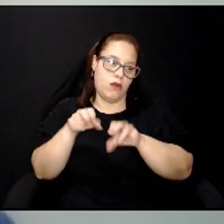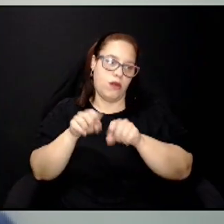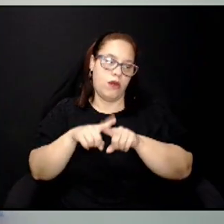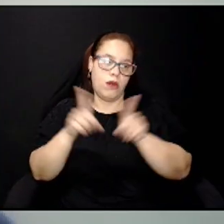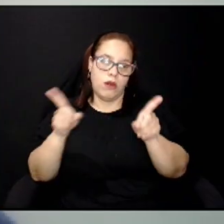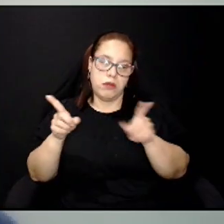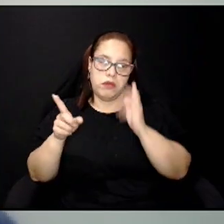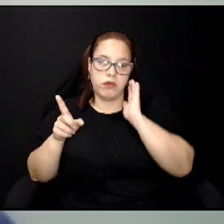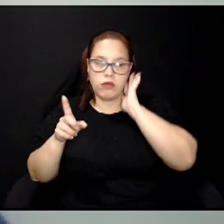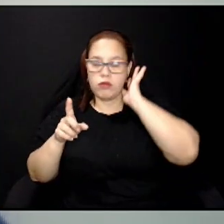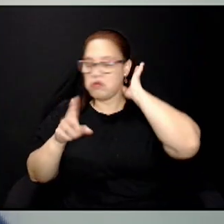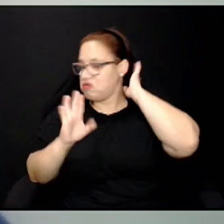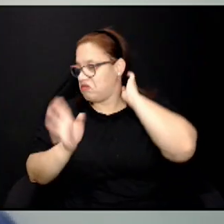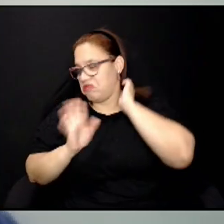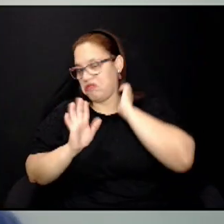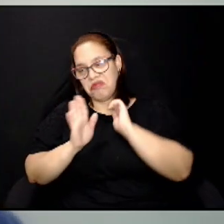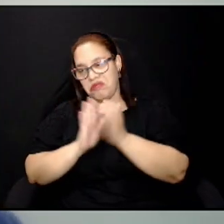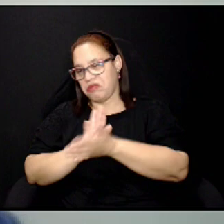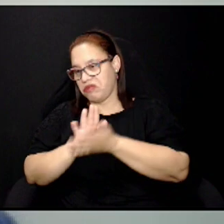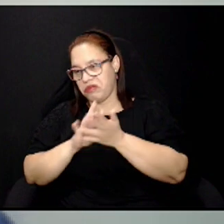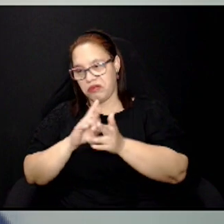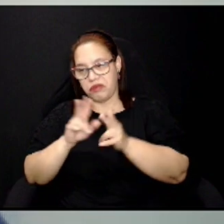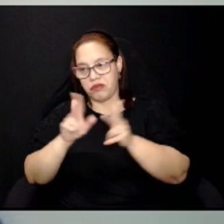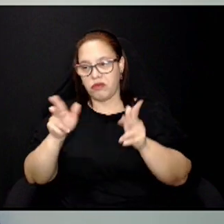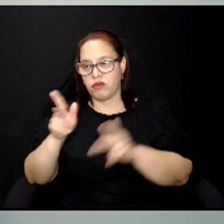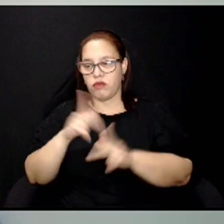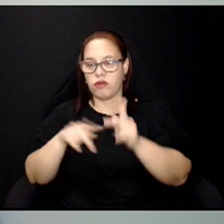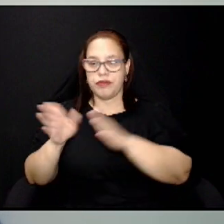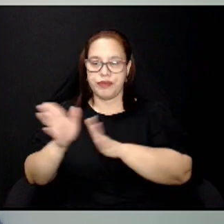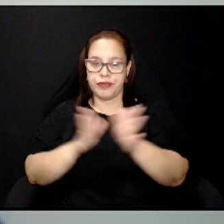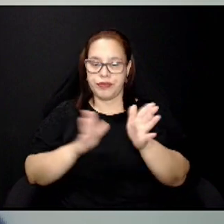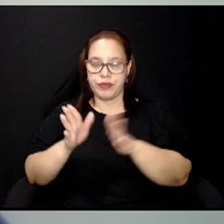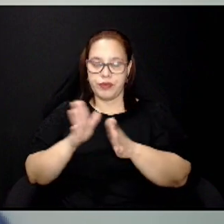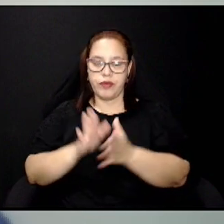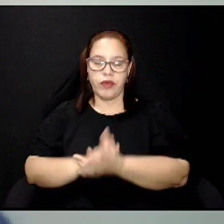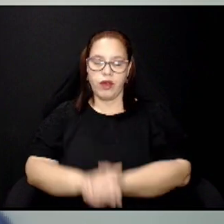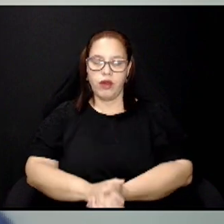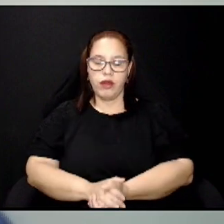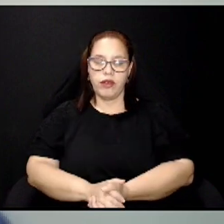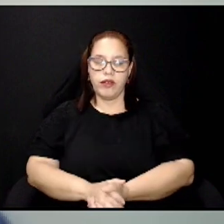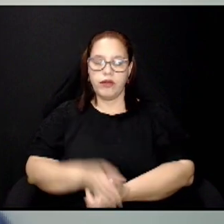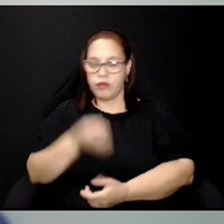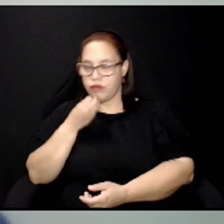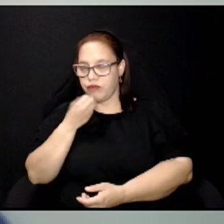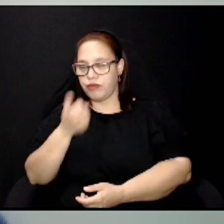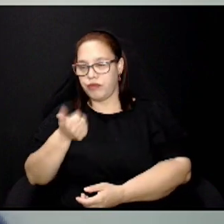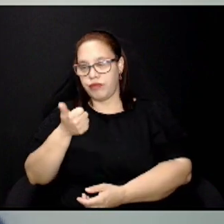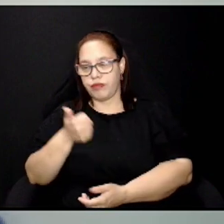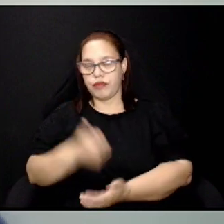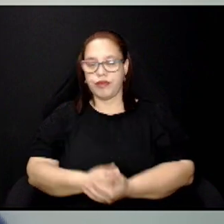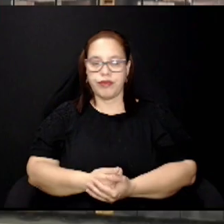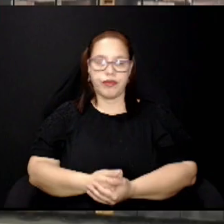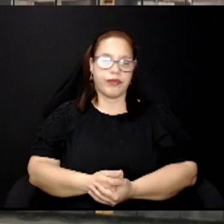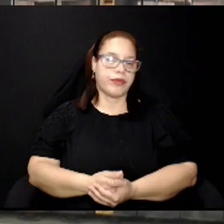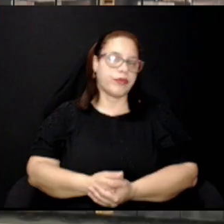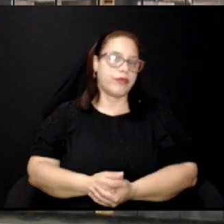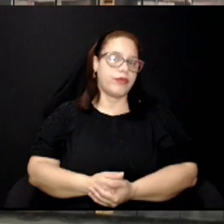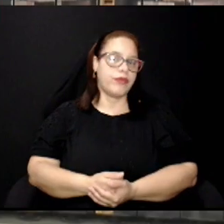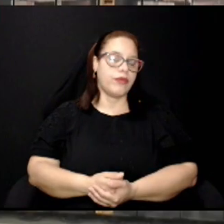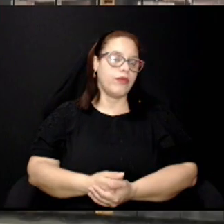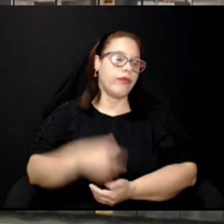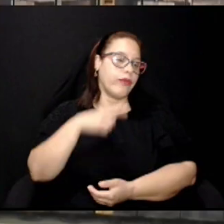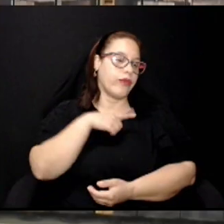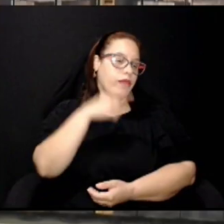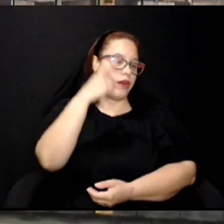nada impede que diversos públicos acessem, isso até é muito bom, né? Treinar a nossa mente também